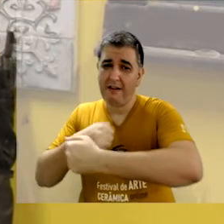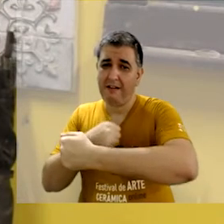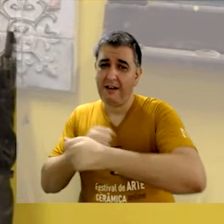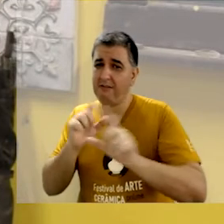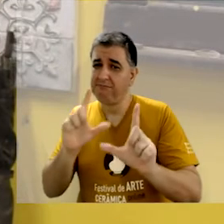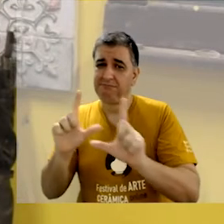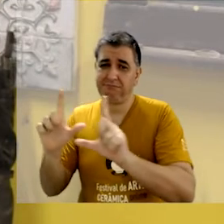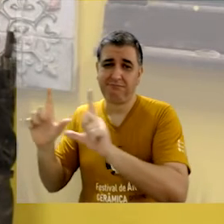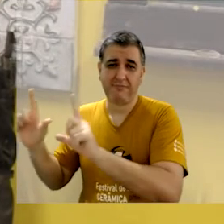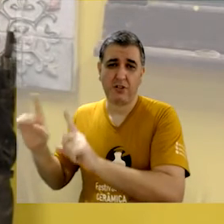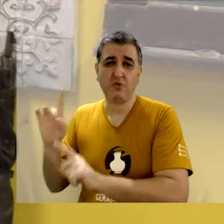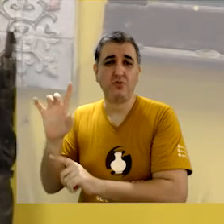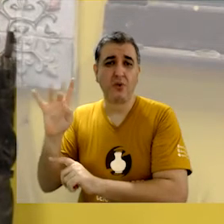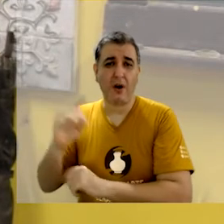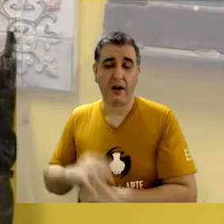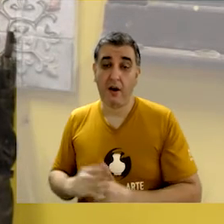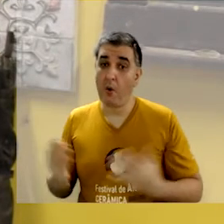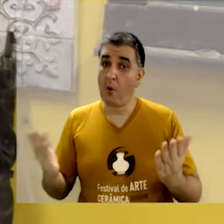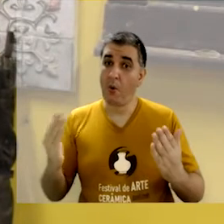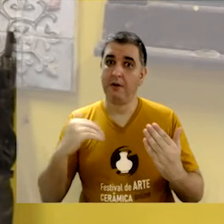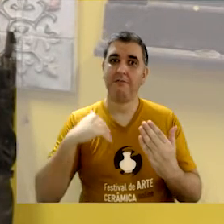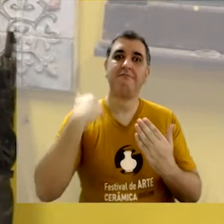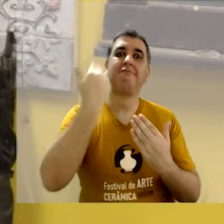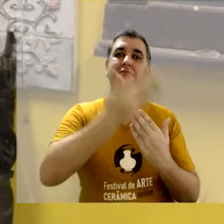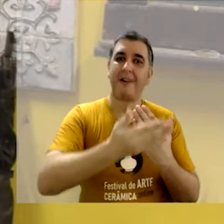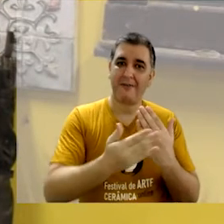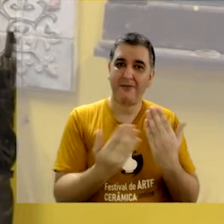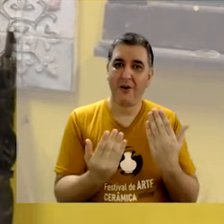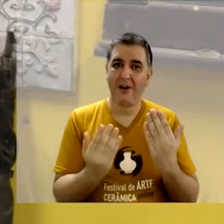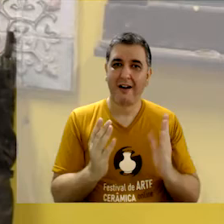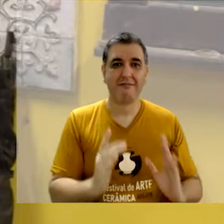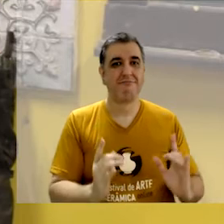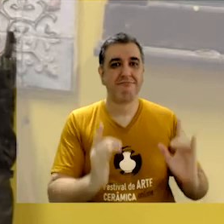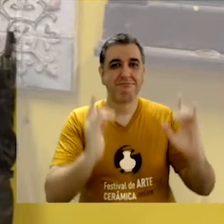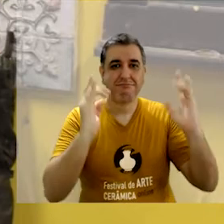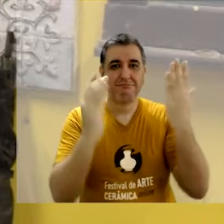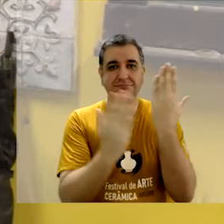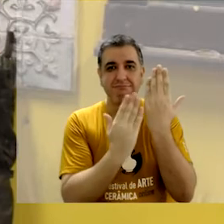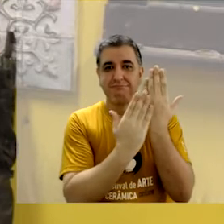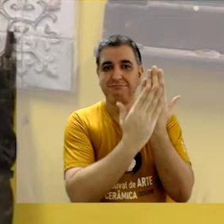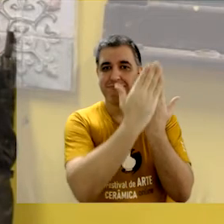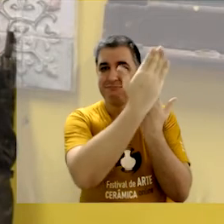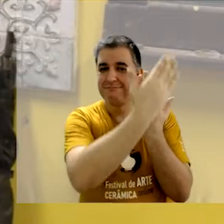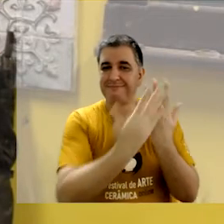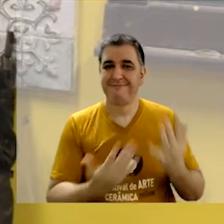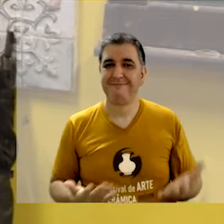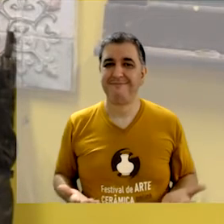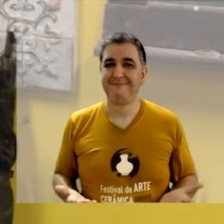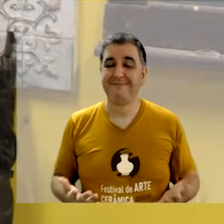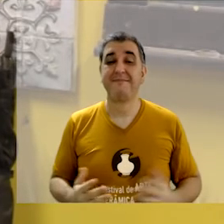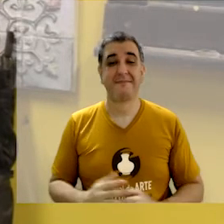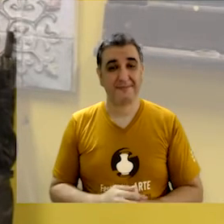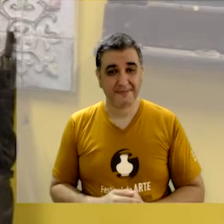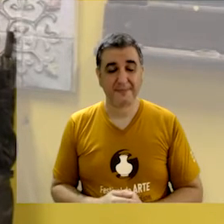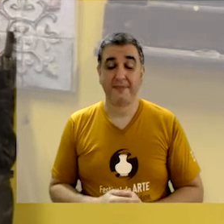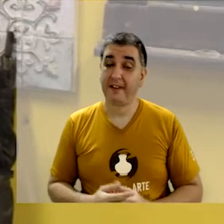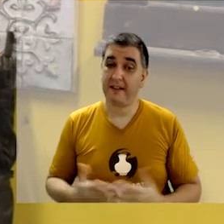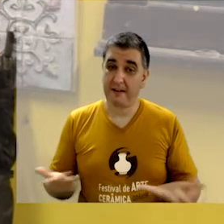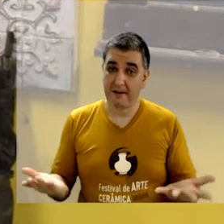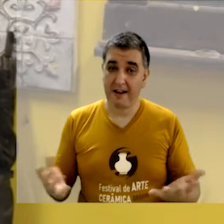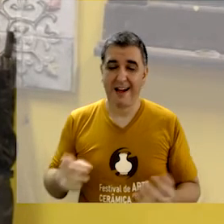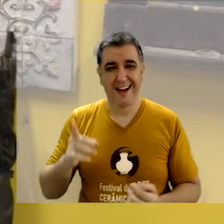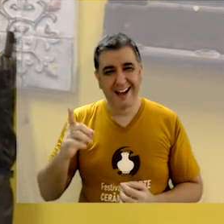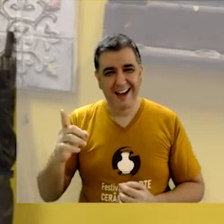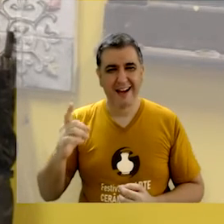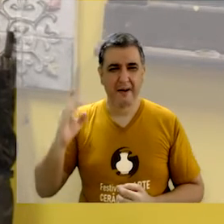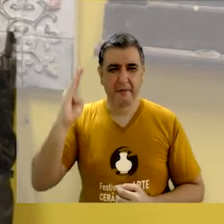que era feito para cozinha, banheiro ou pé de escada, e que aqui passou a ser azulejo de fachada. Então também mostrava